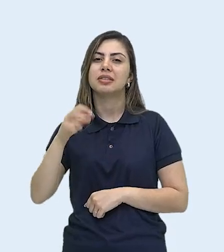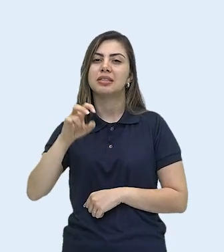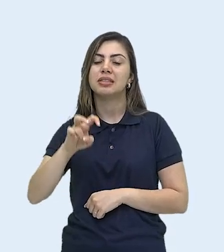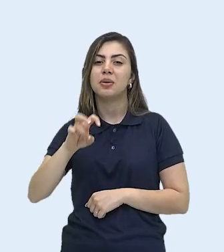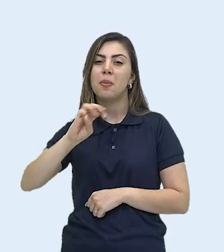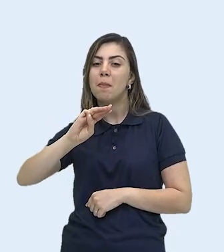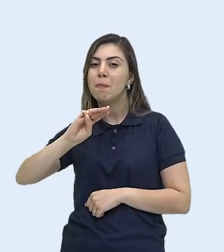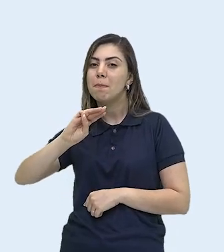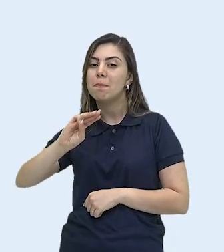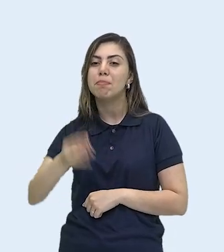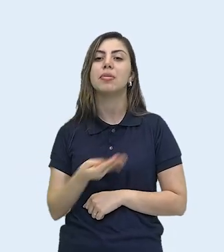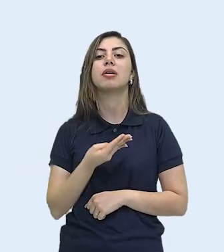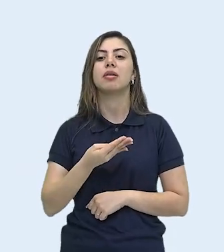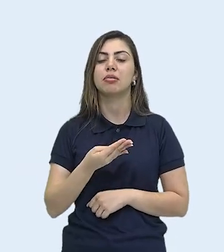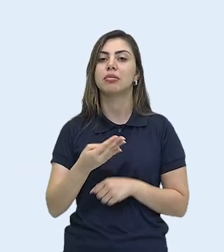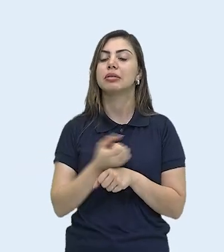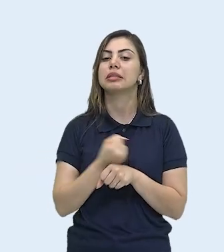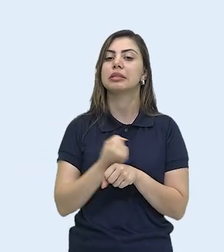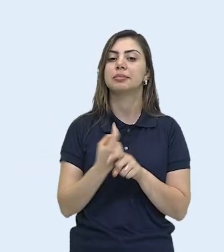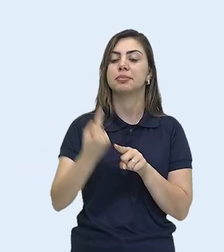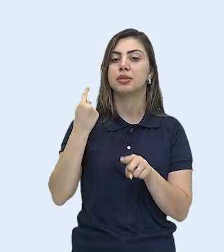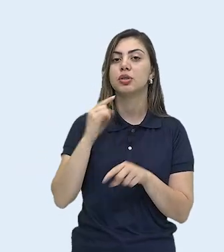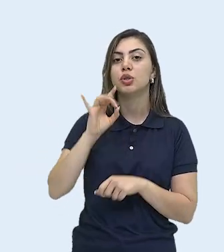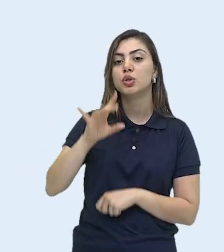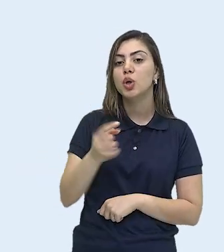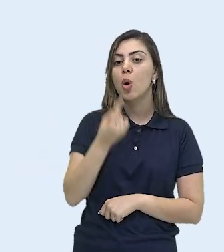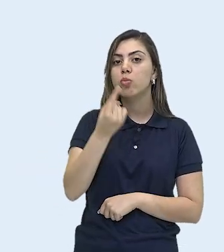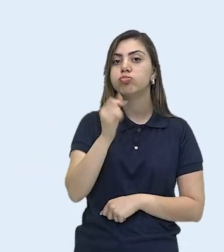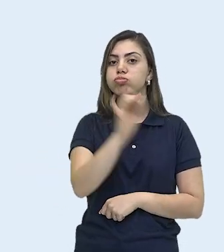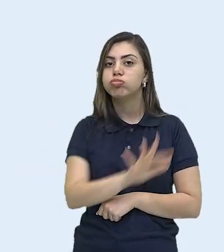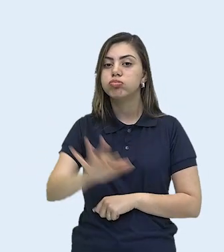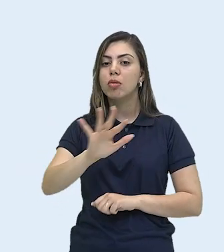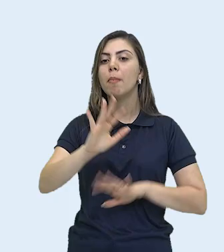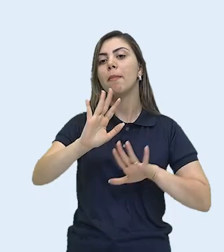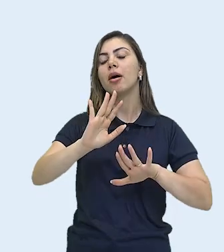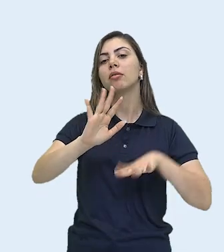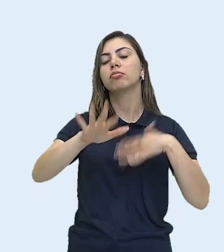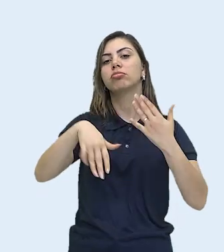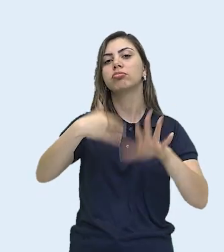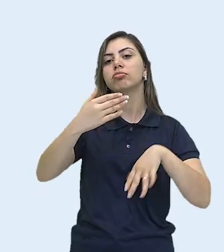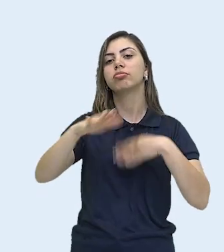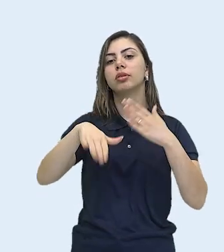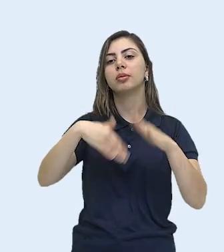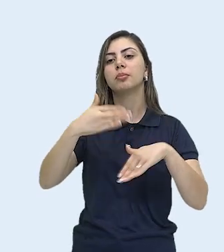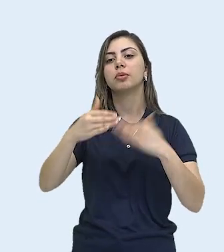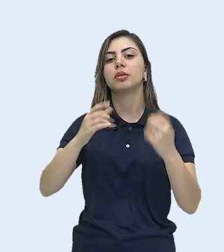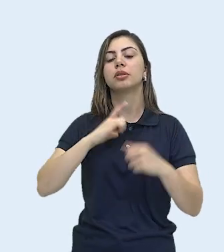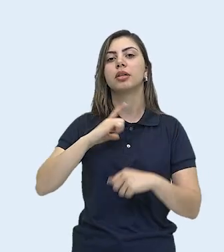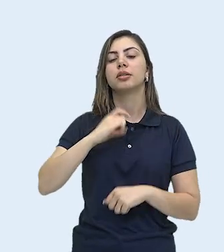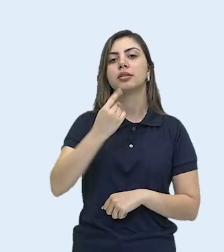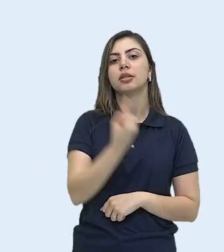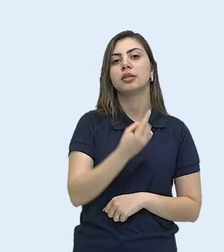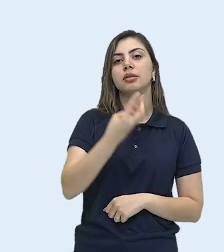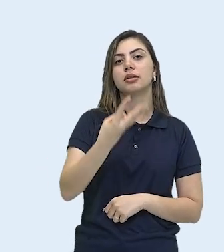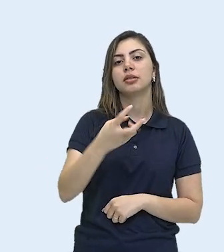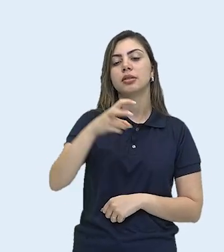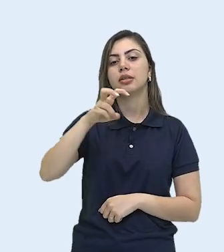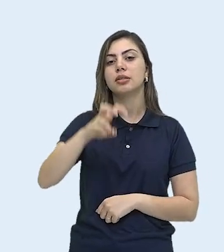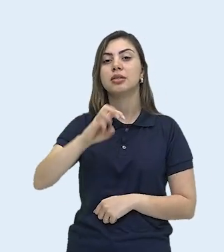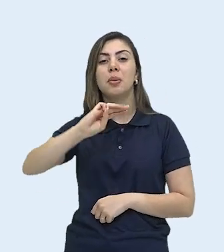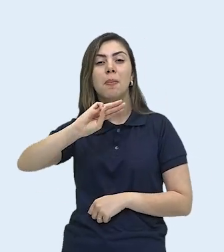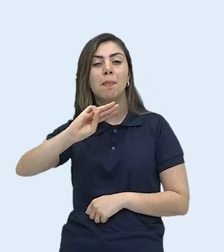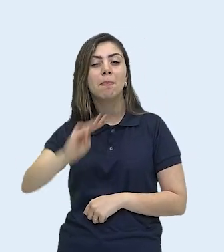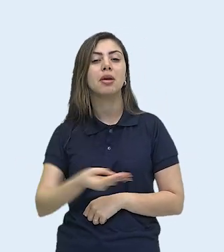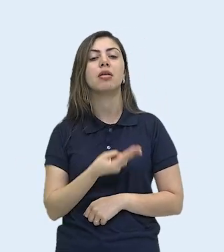que era essa única massa de terra. Há 135 milhões de anos, esse continente se